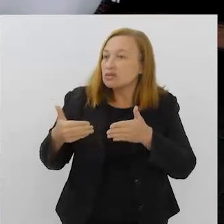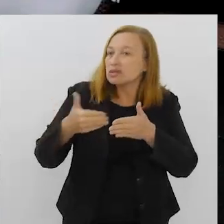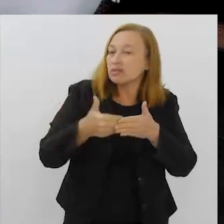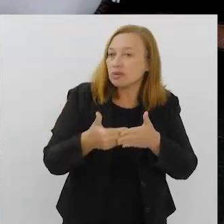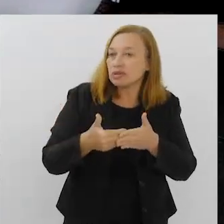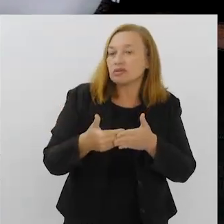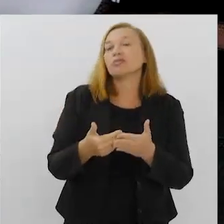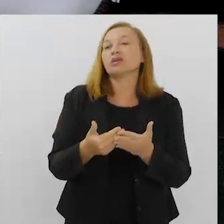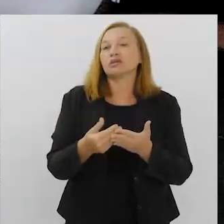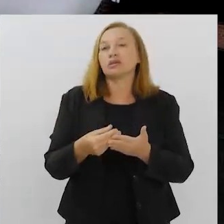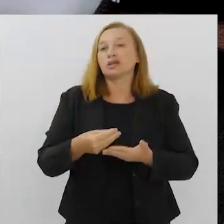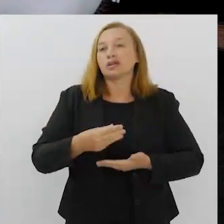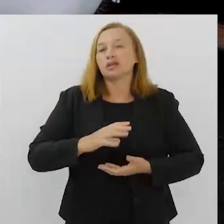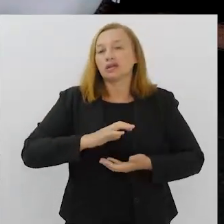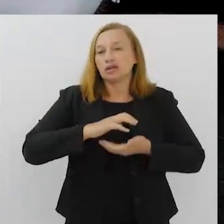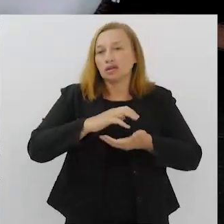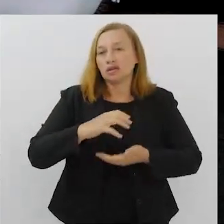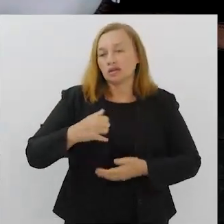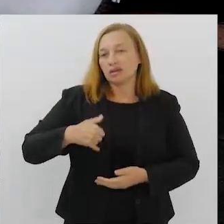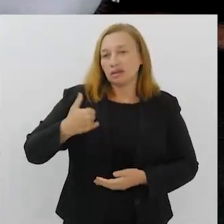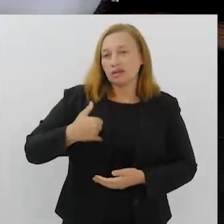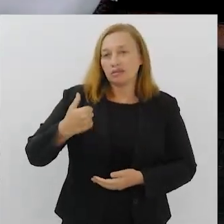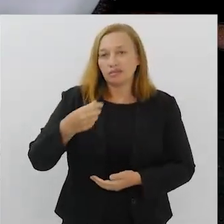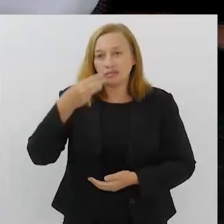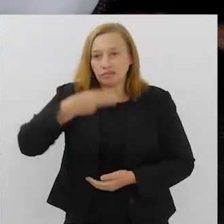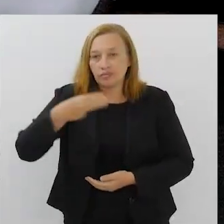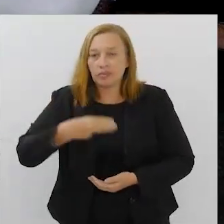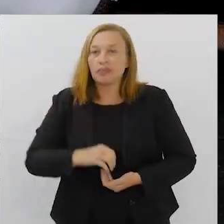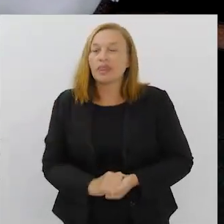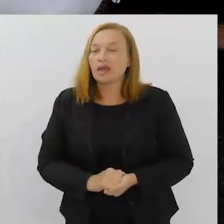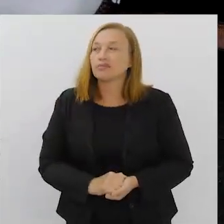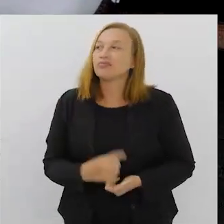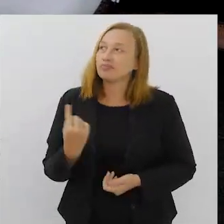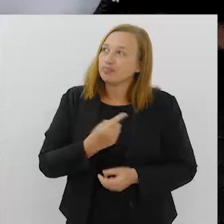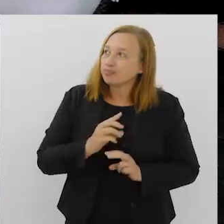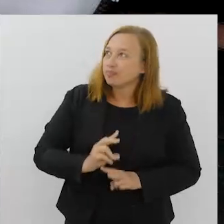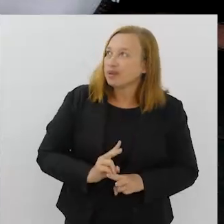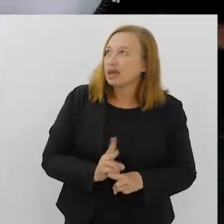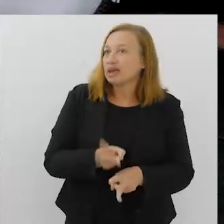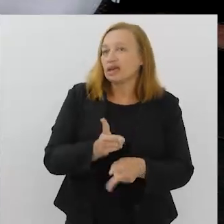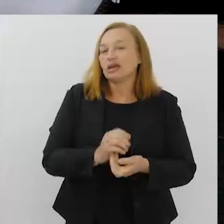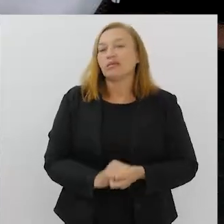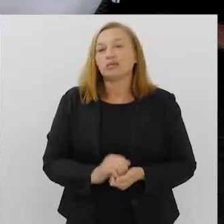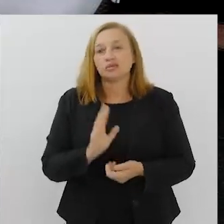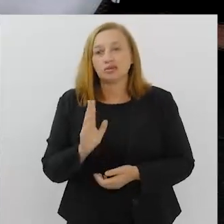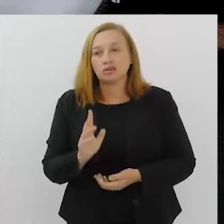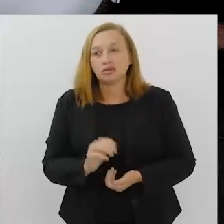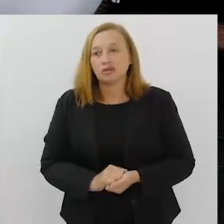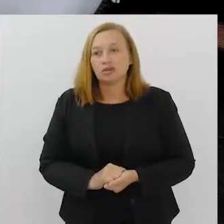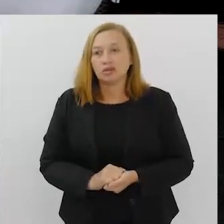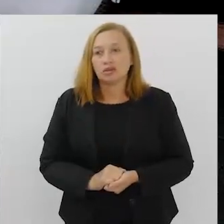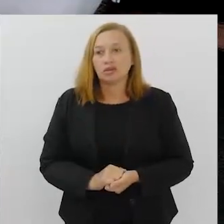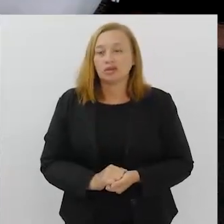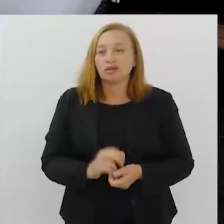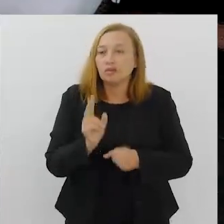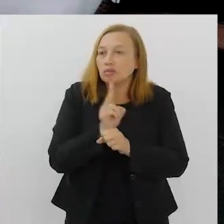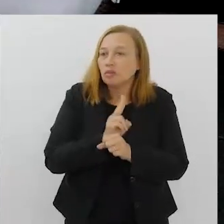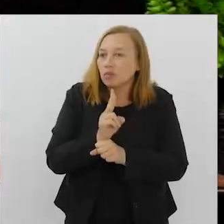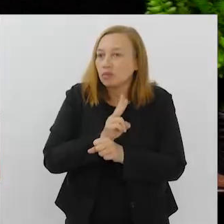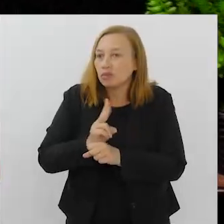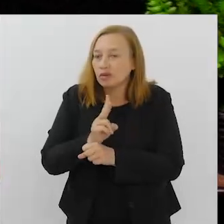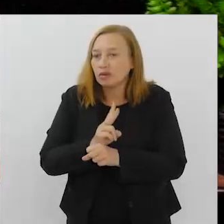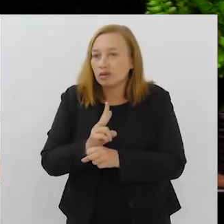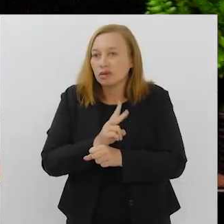Existe alguma ideia de fazer isso? Ou acabou de surgir aqui agora? A gente sempre, como eu te disse, a gente